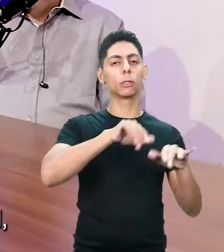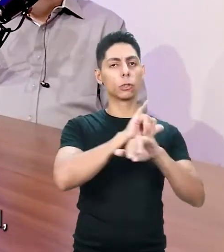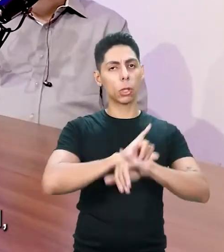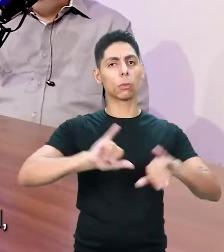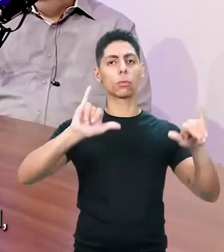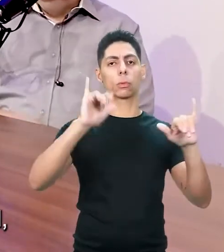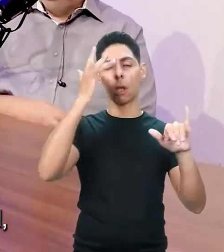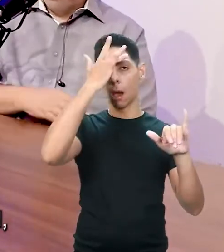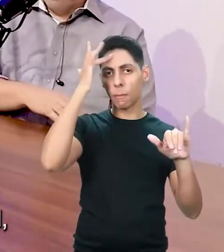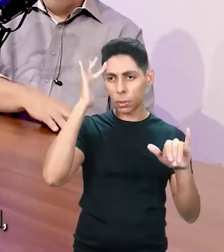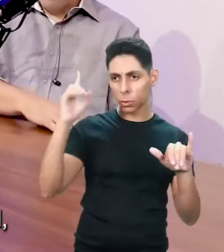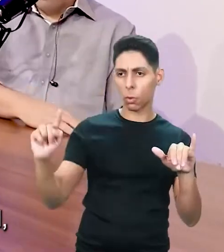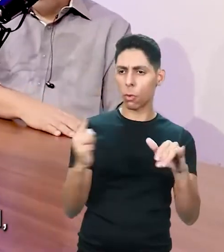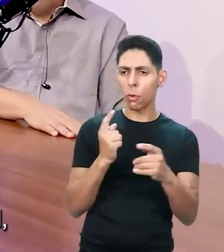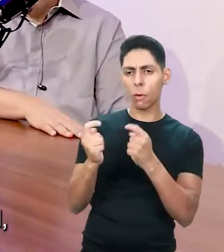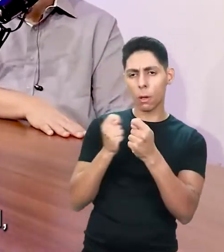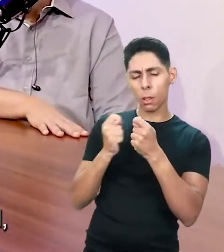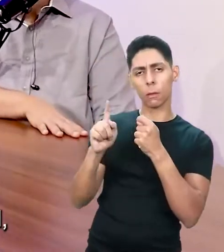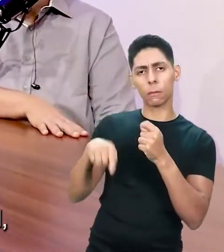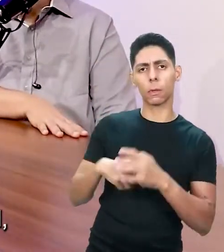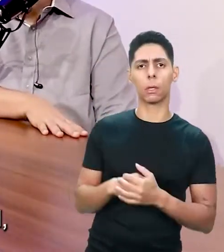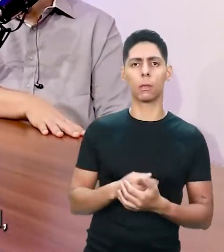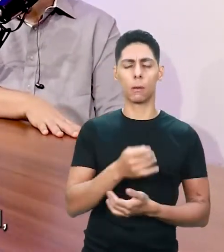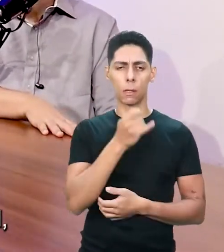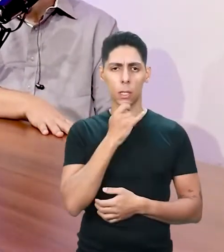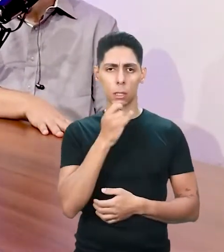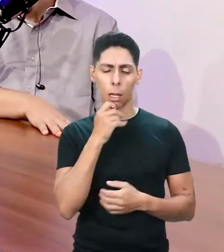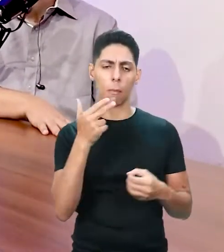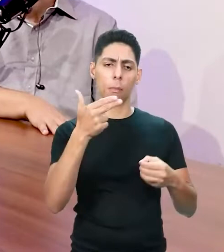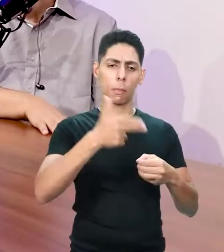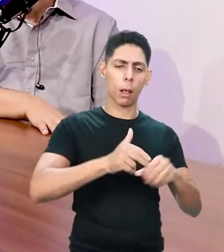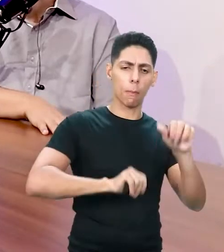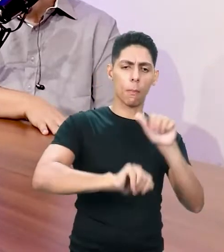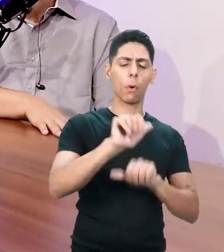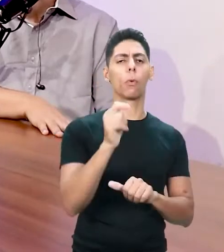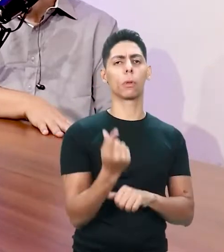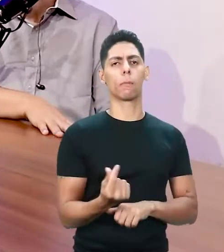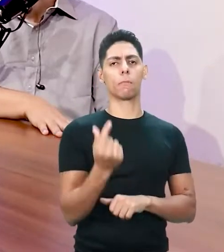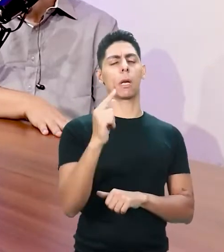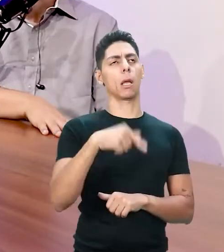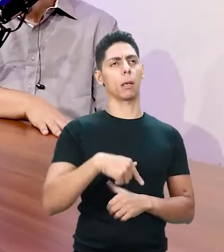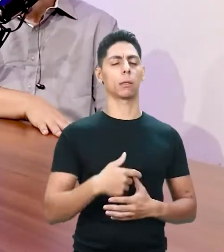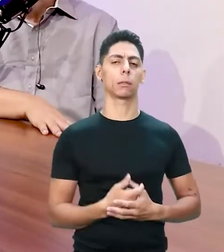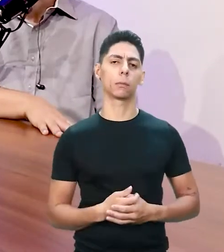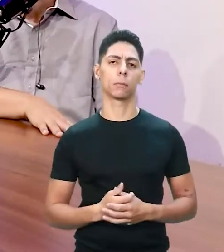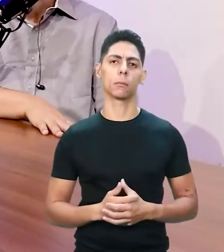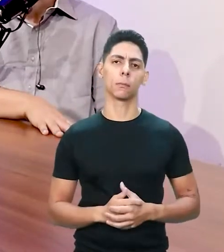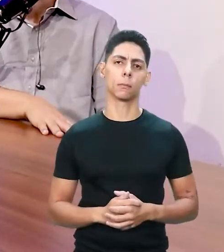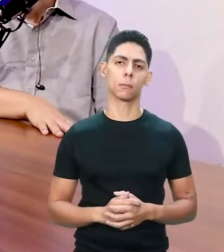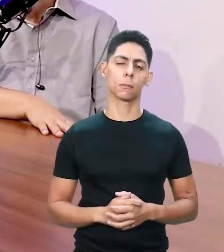Então, Petrobras muda o preço da gasolina, repórter fulano de tal, isso é uma cabeça. E ela